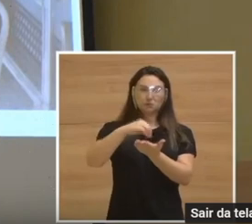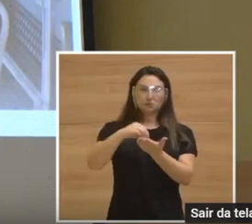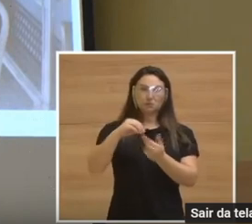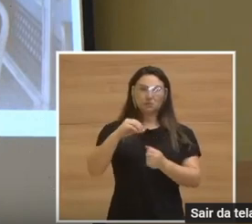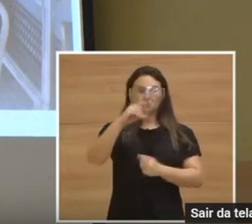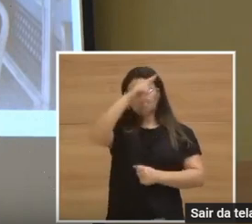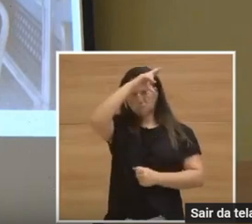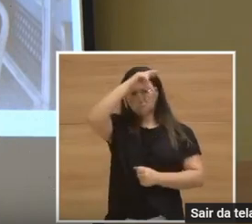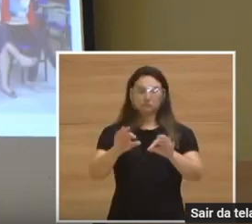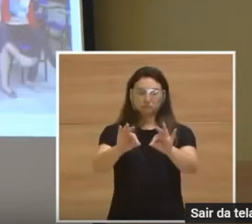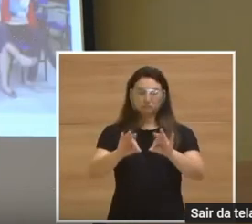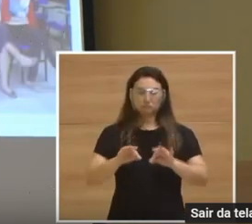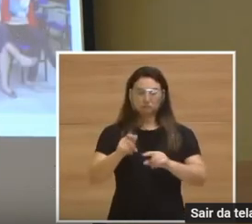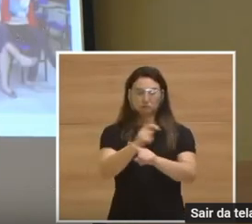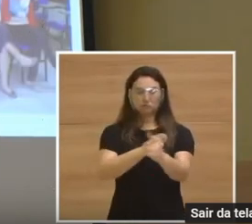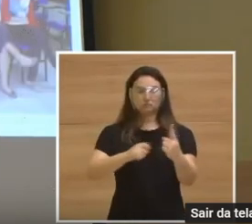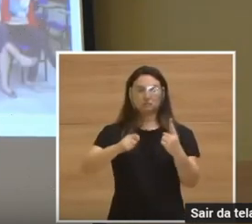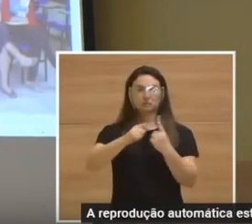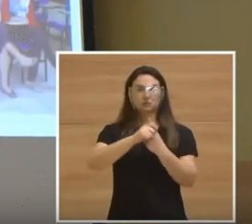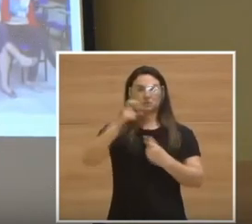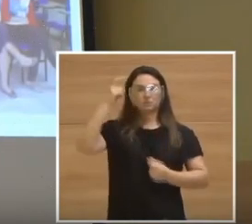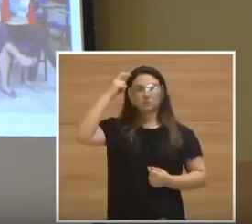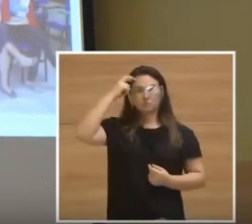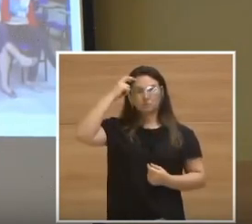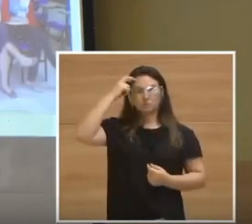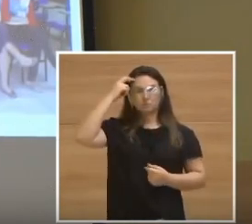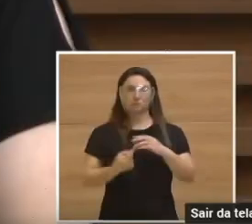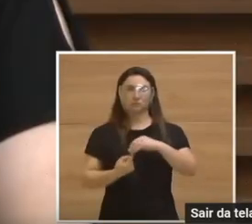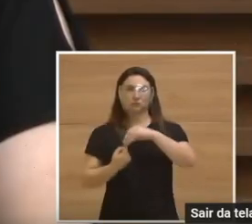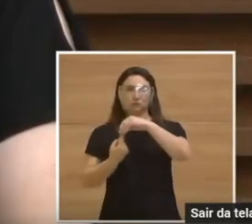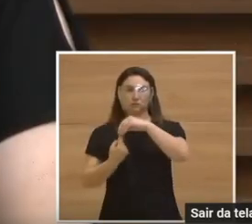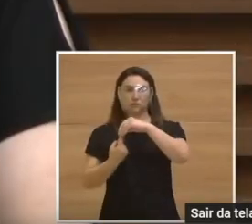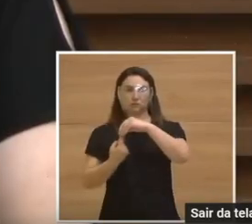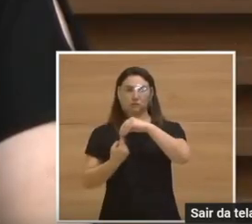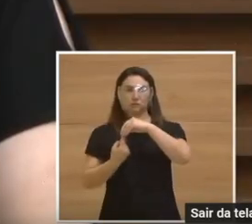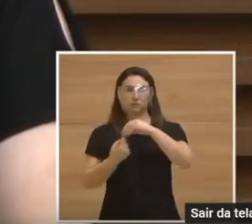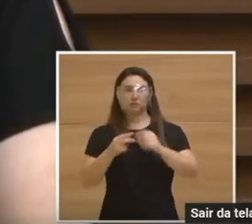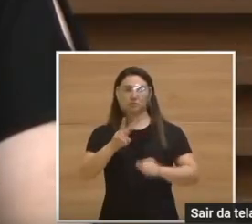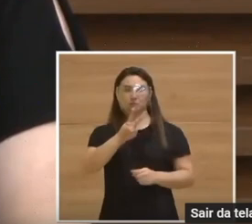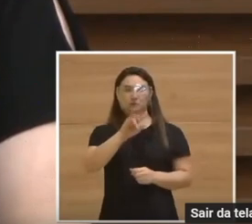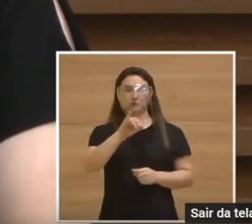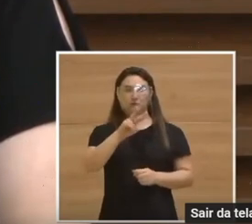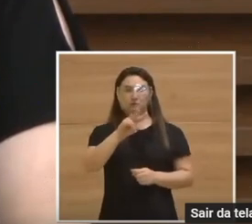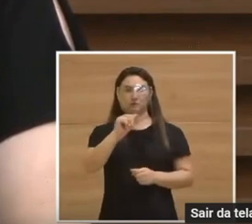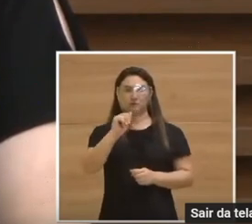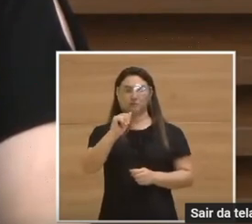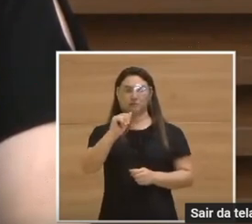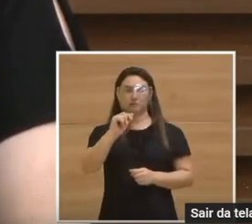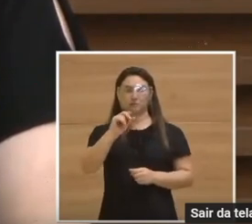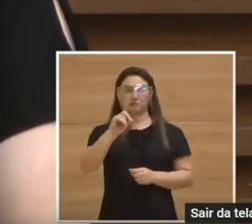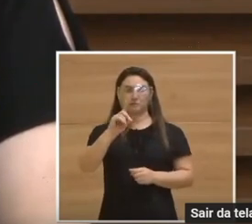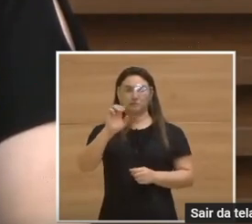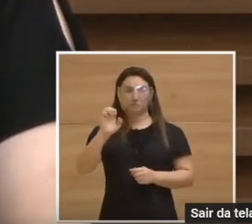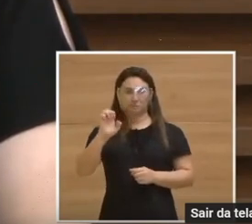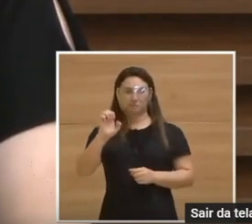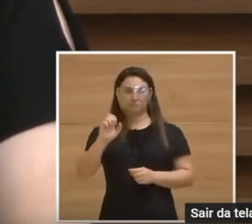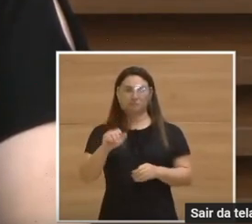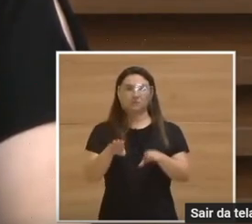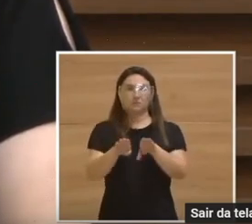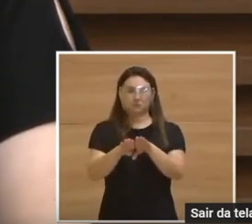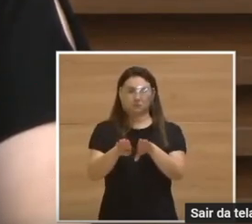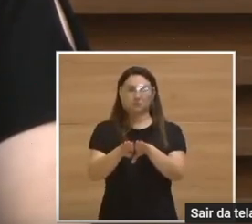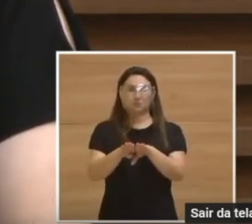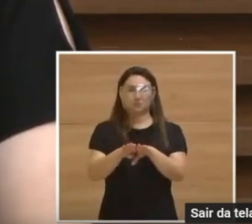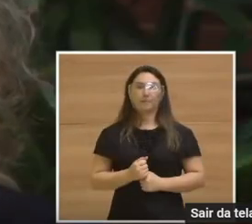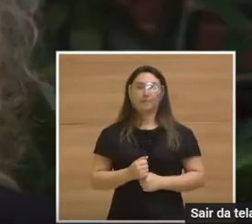Rose Amorim, que é natural de Salete, em Santa Catarina. Ela é formada em administração, com pós em gestão de pessoas